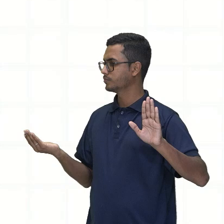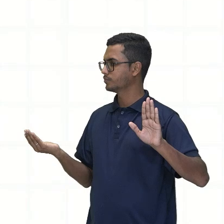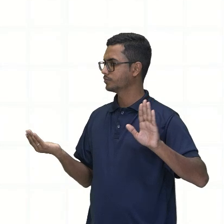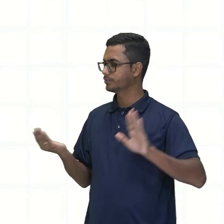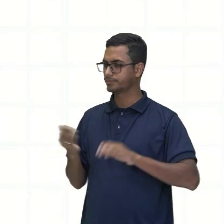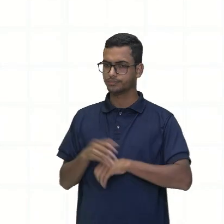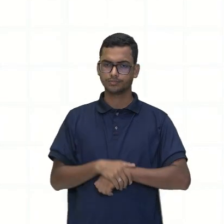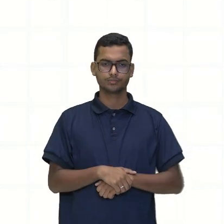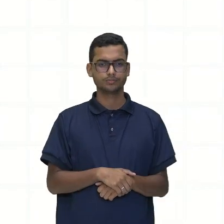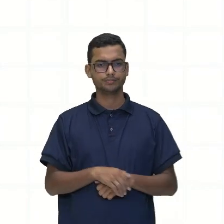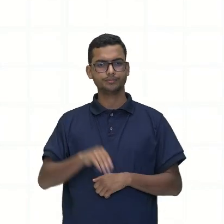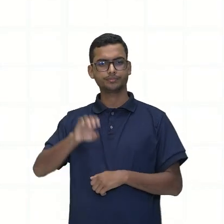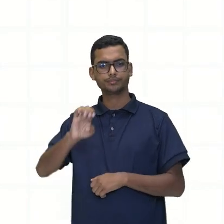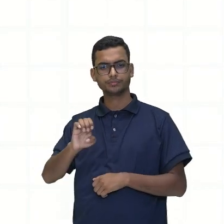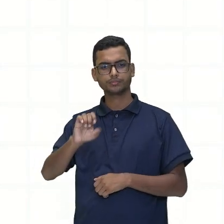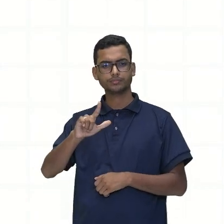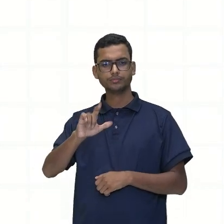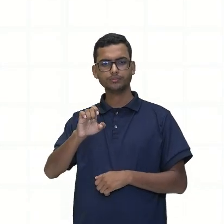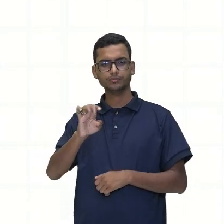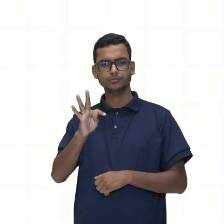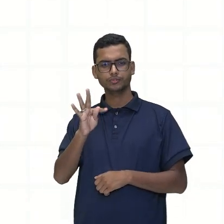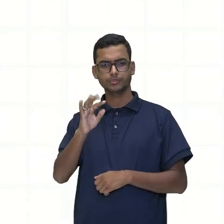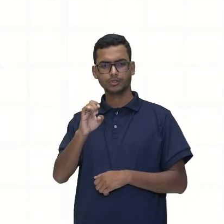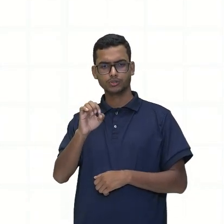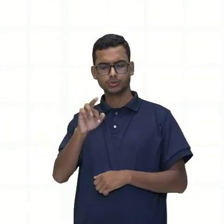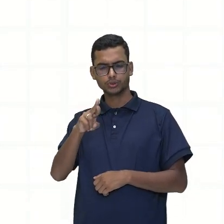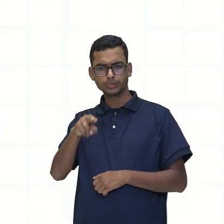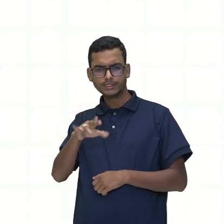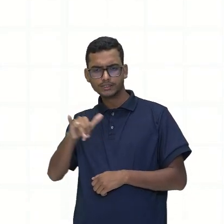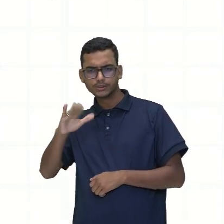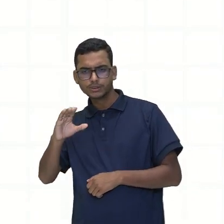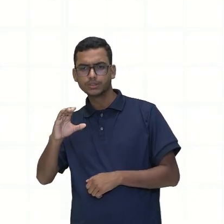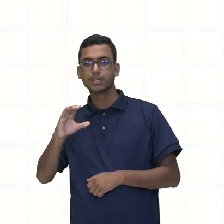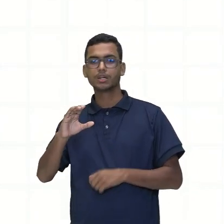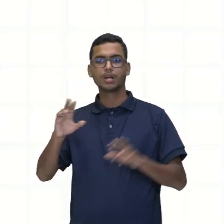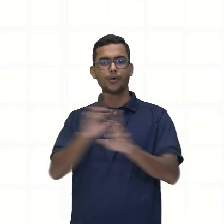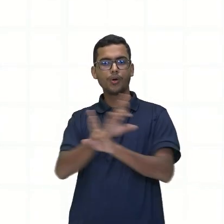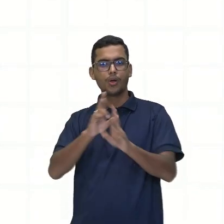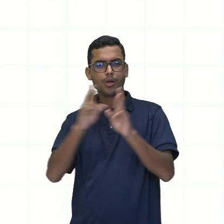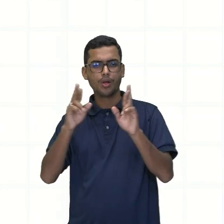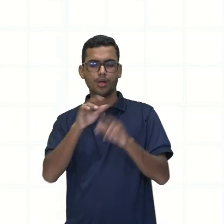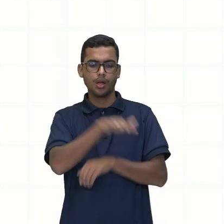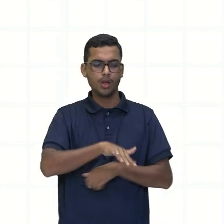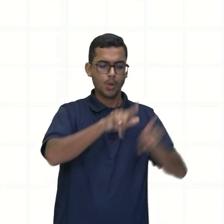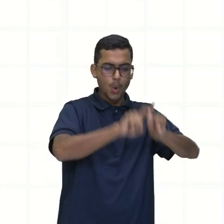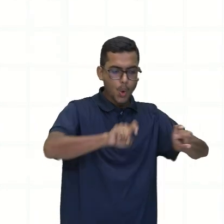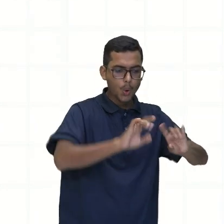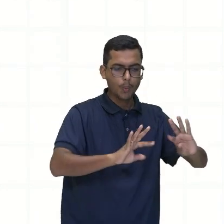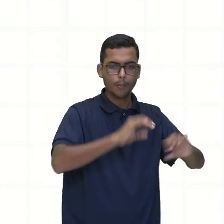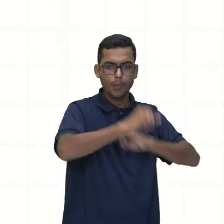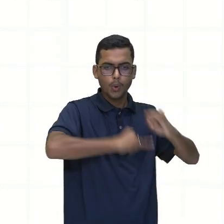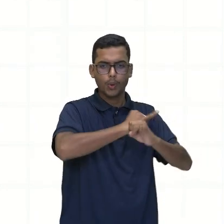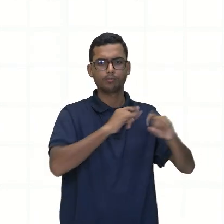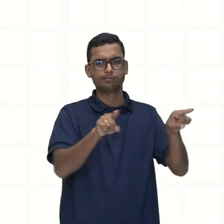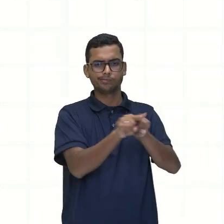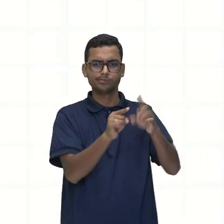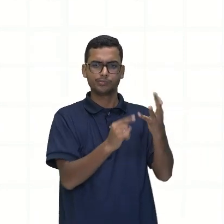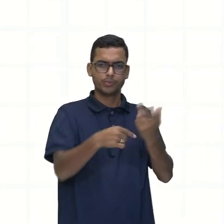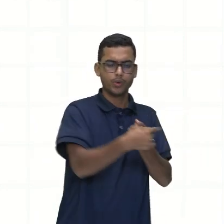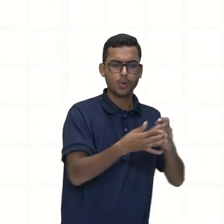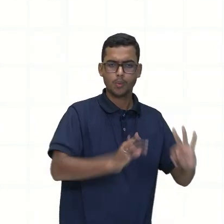Electronic está relacionado a computador, não é? Internet. Is referred to as